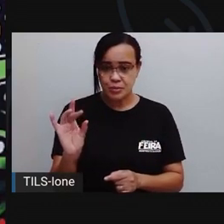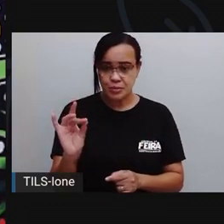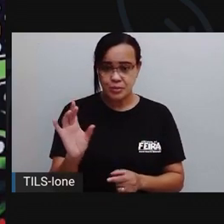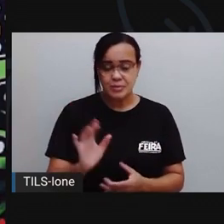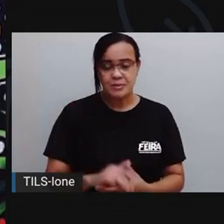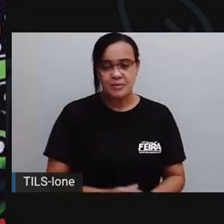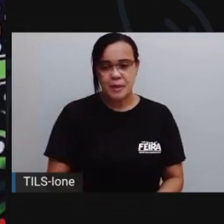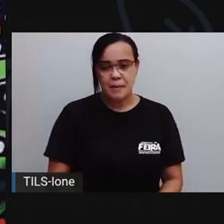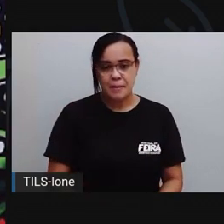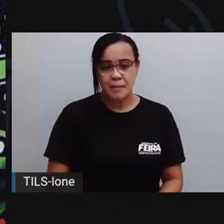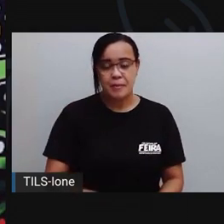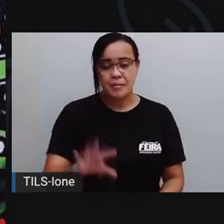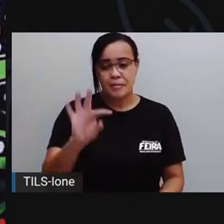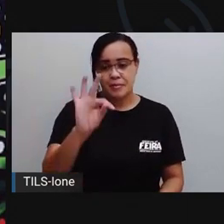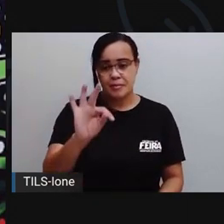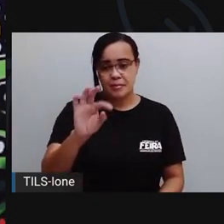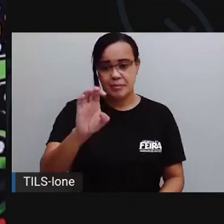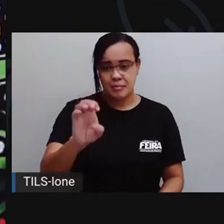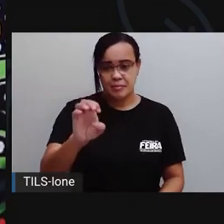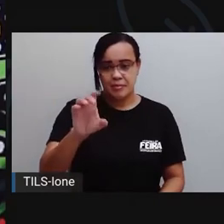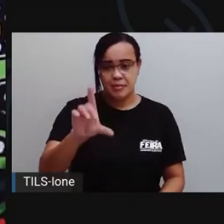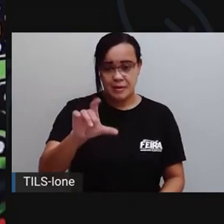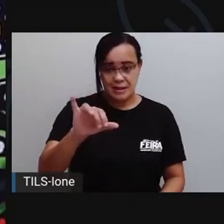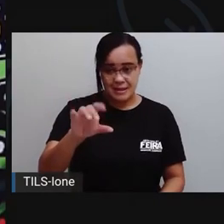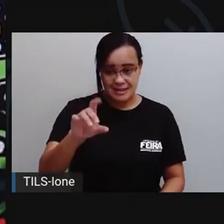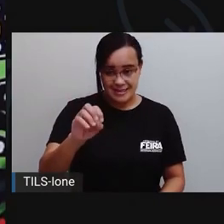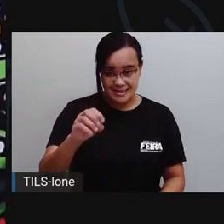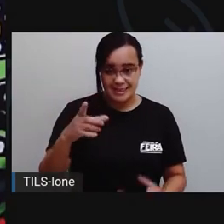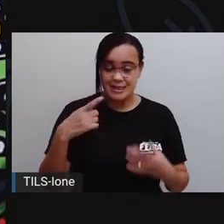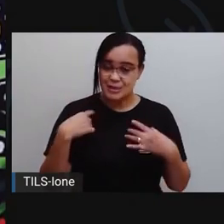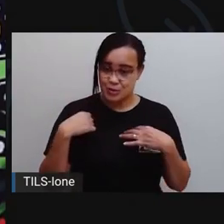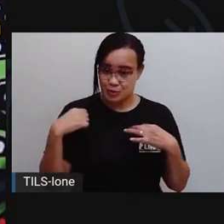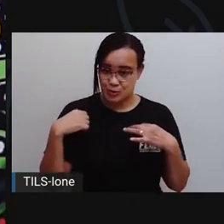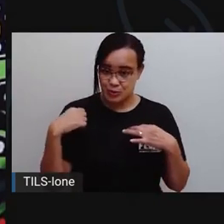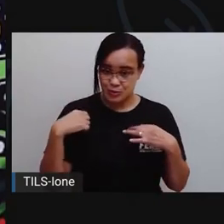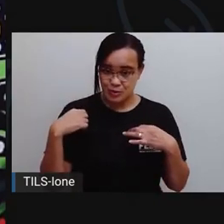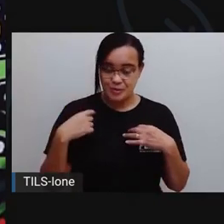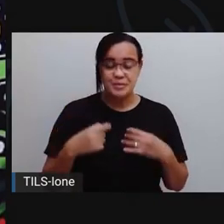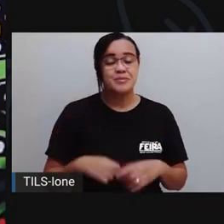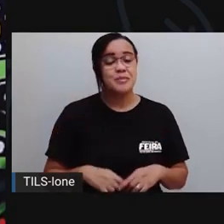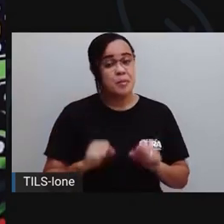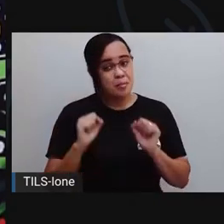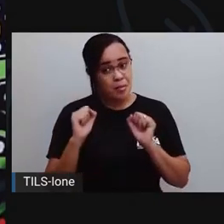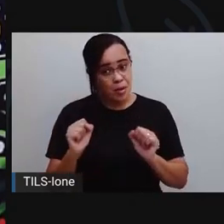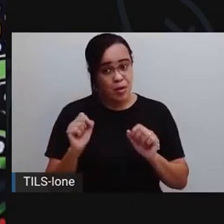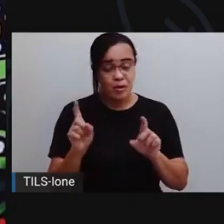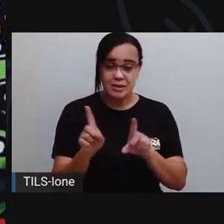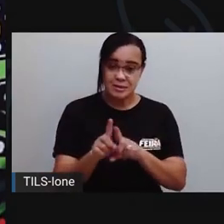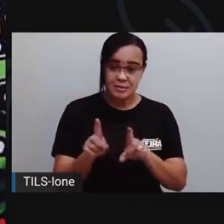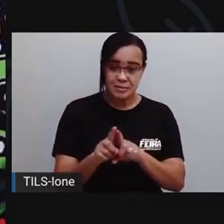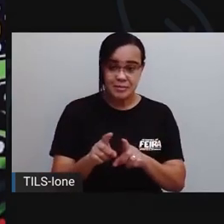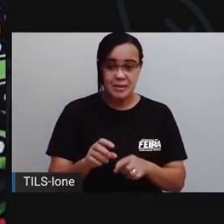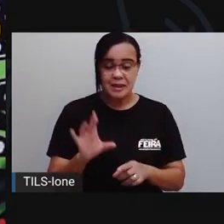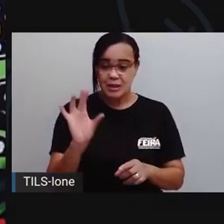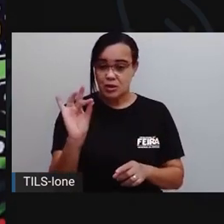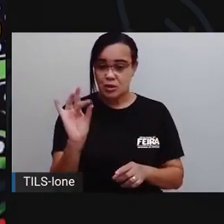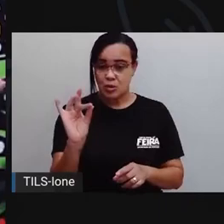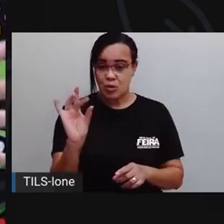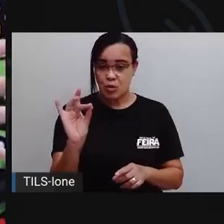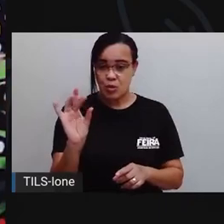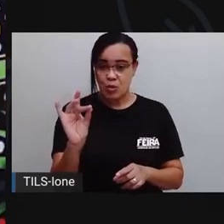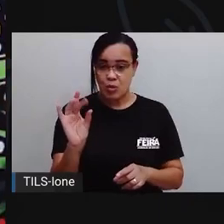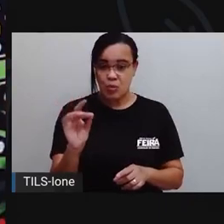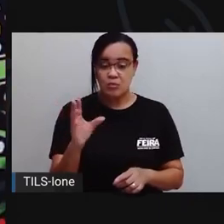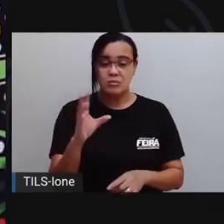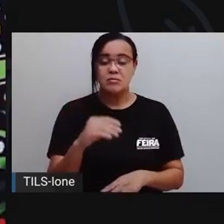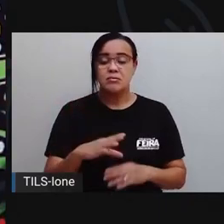colar tecido, né? Tecido sobre tecido. E você também pode colar em tecido de